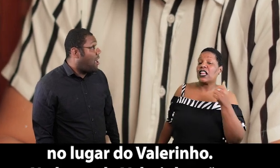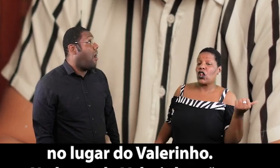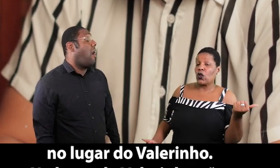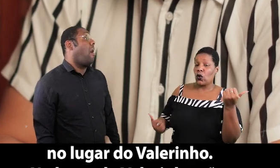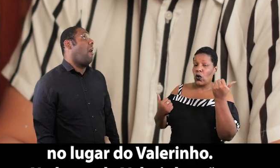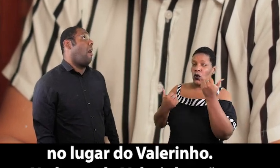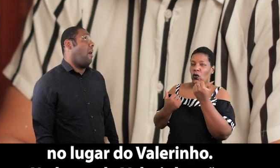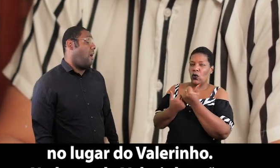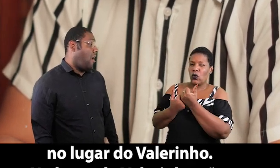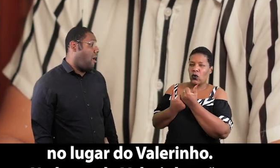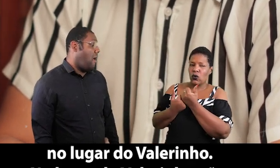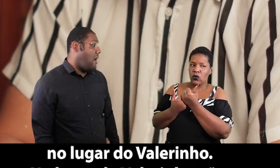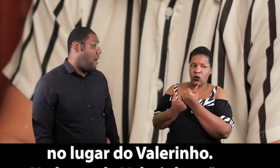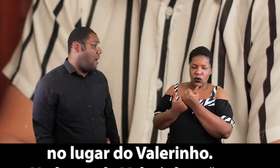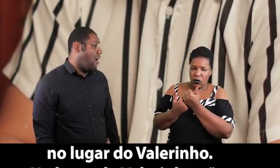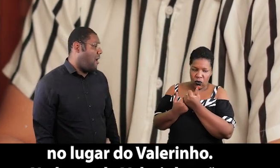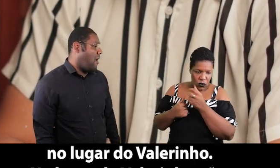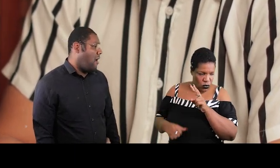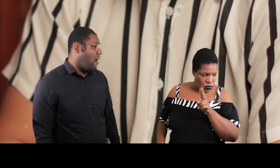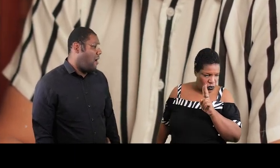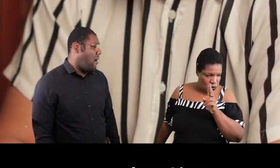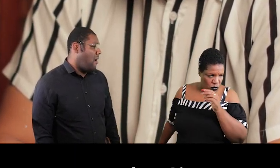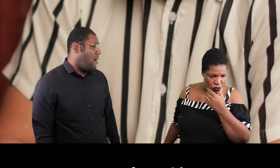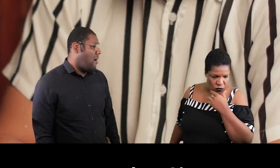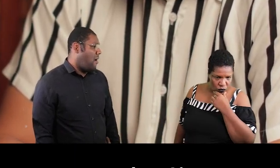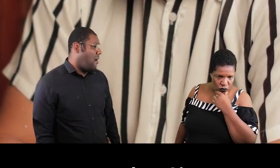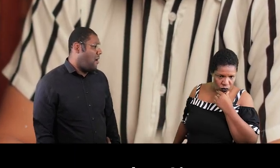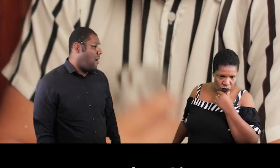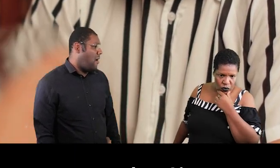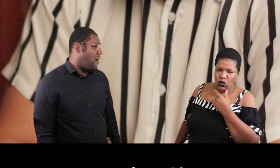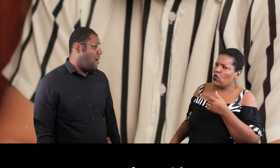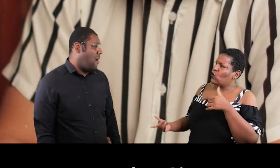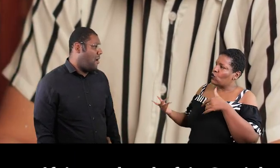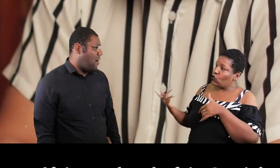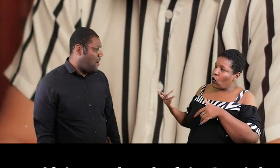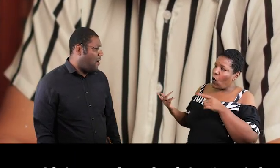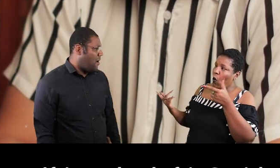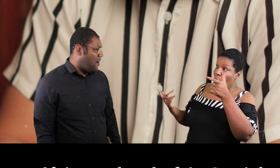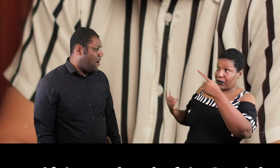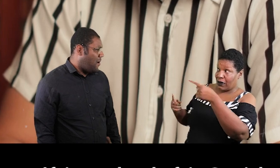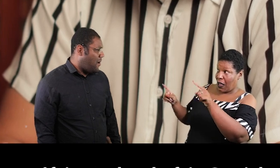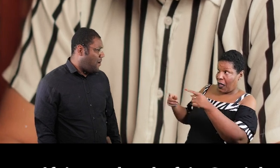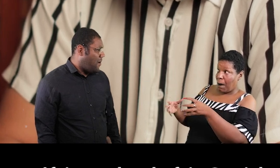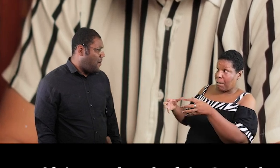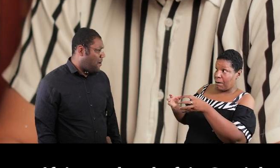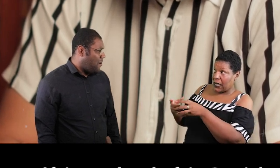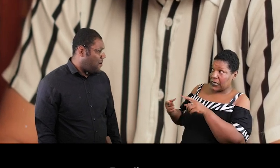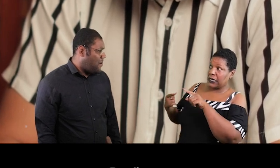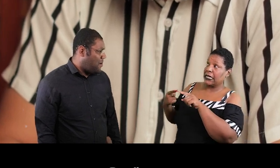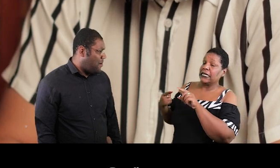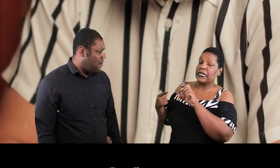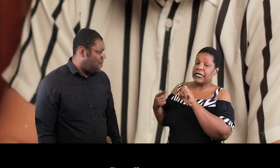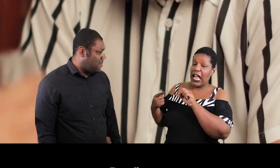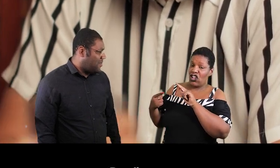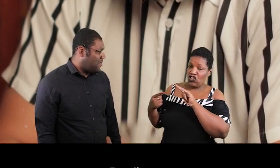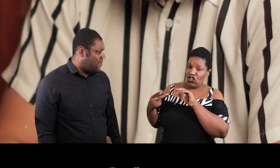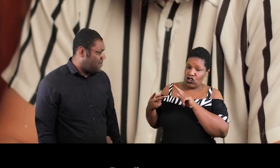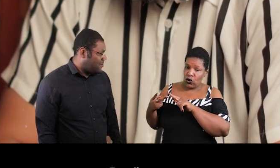Valerinho. Não, no lugar do Valerinho, não. Era com Choro Livre, só que aí foi outra banda. Foi o Serginho, o